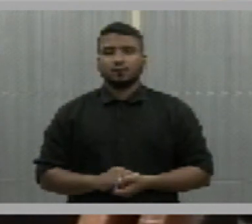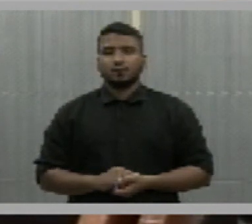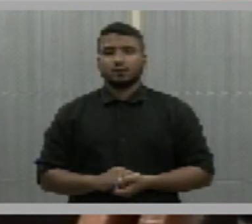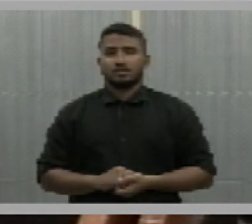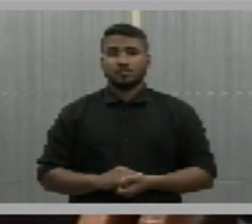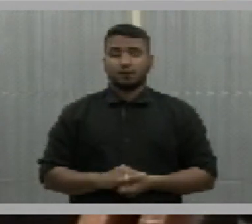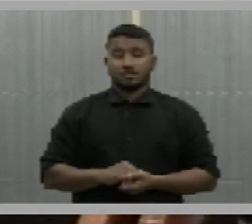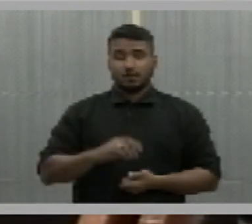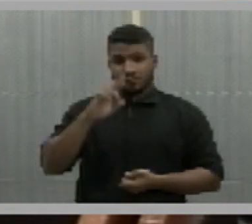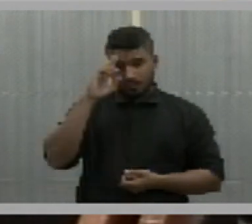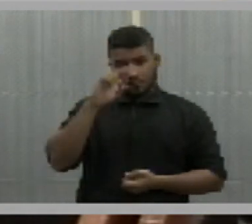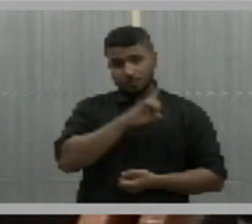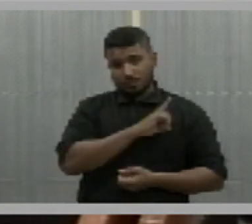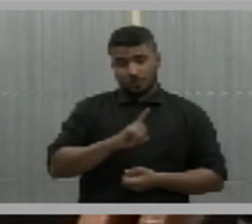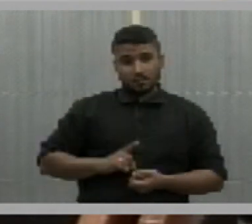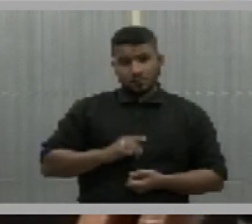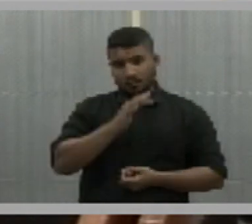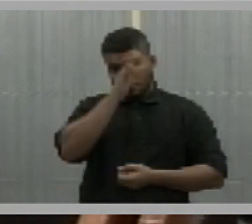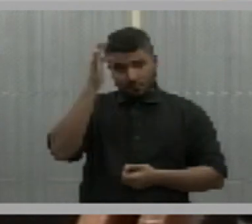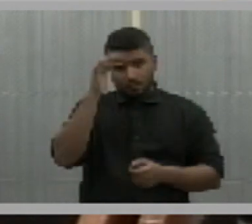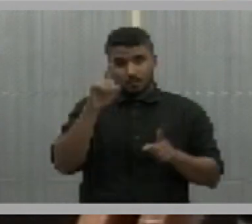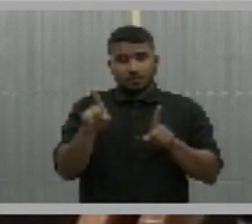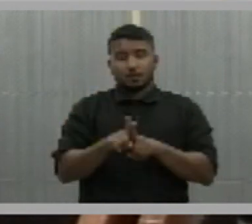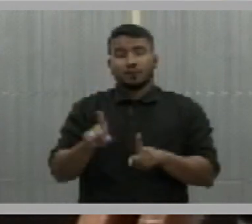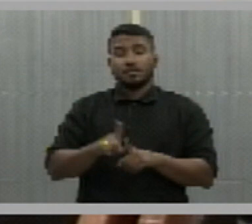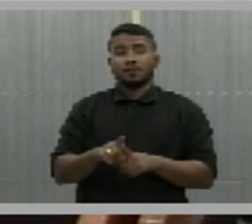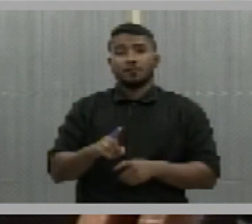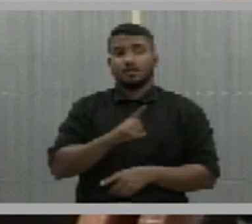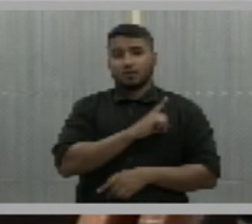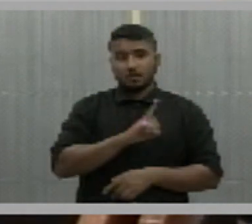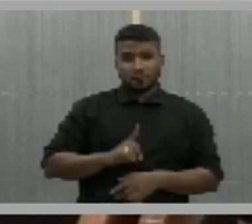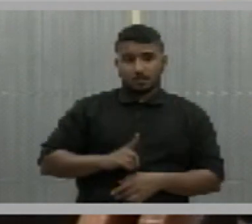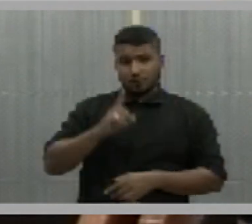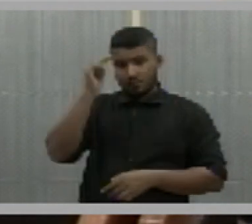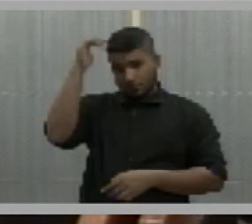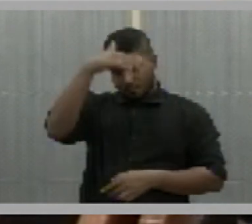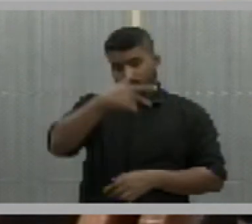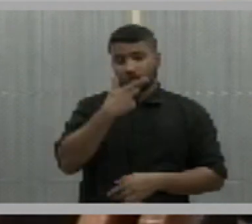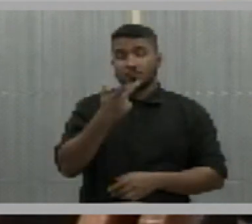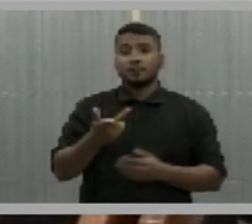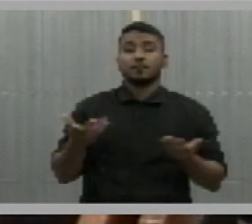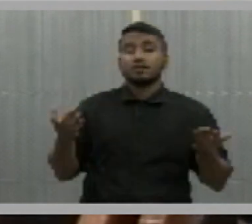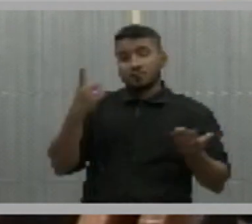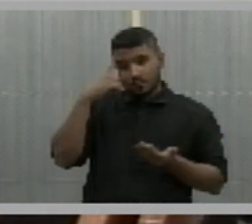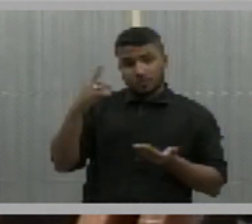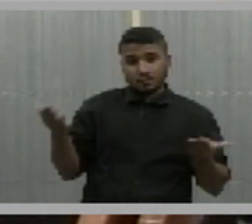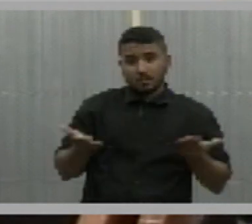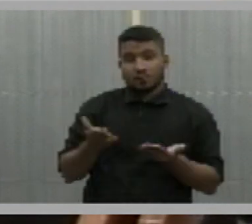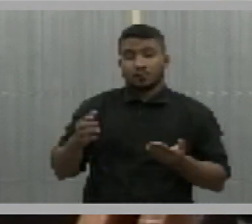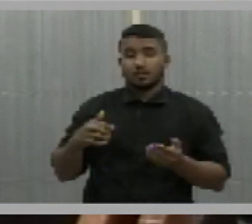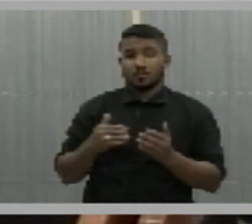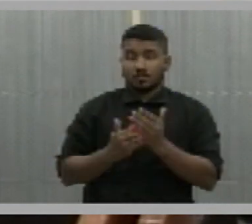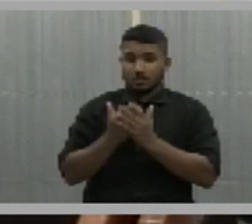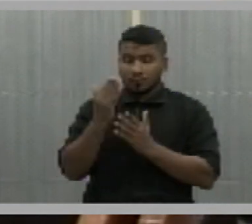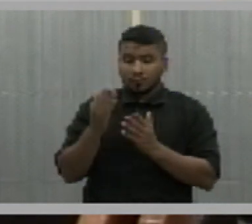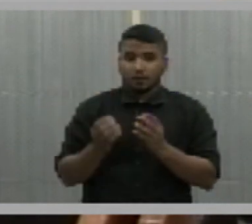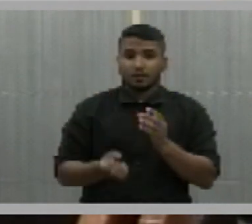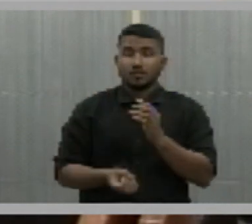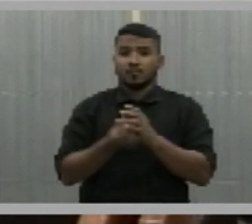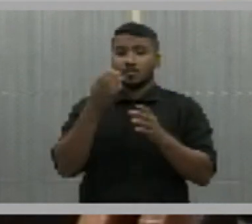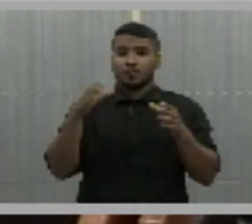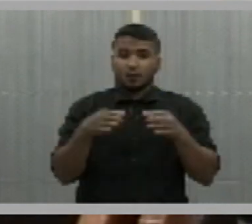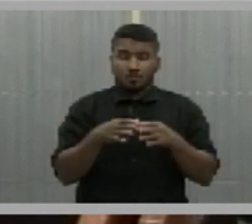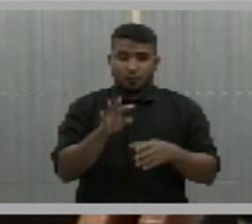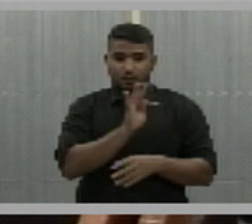governo, deputado Fábio, quanto a hoje, o dia de hoje, em que se instalaram as principais